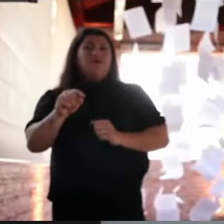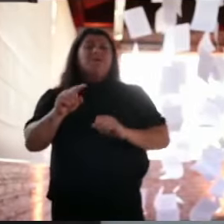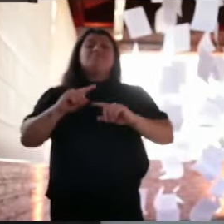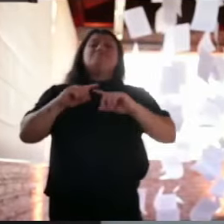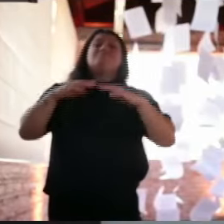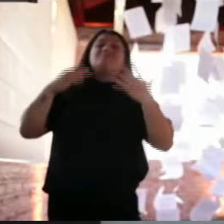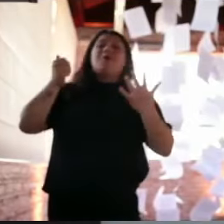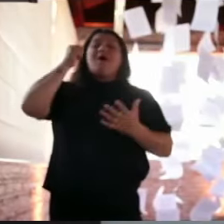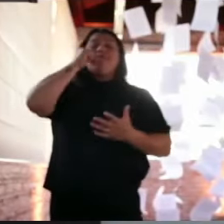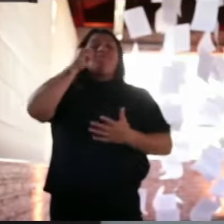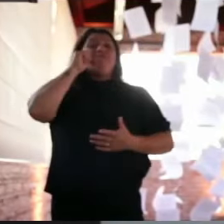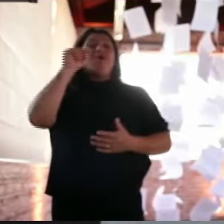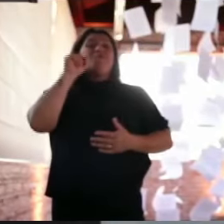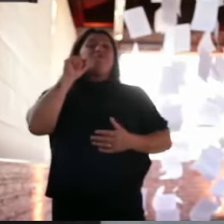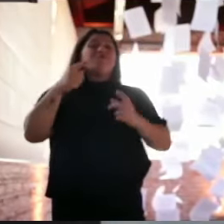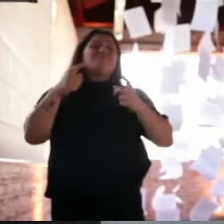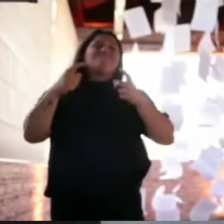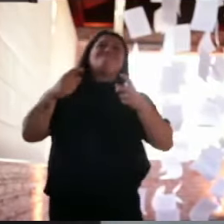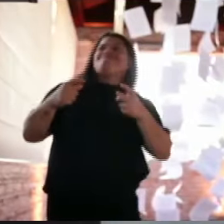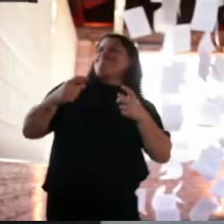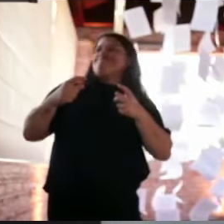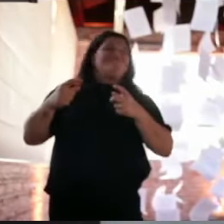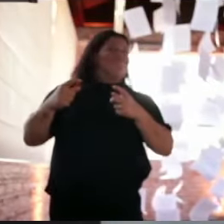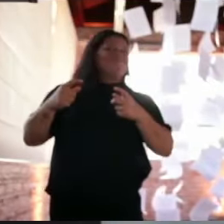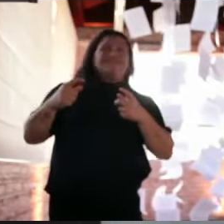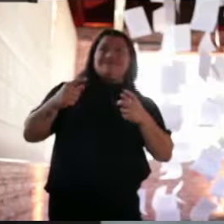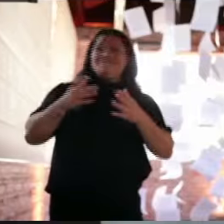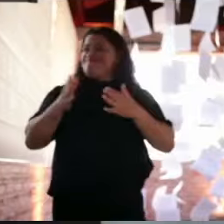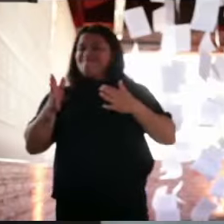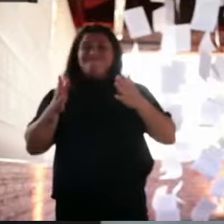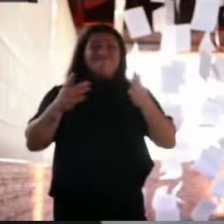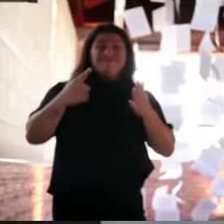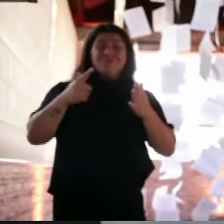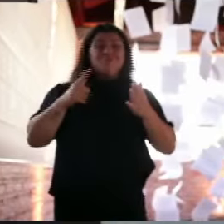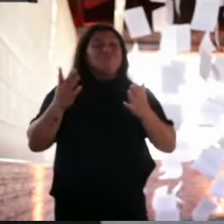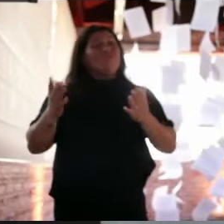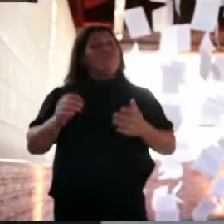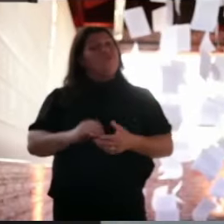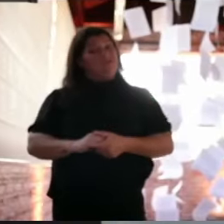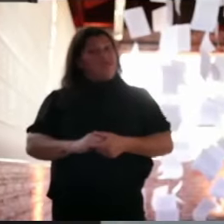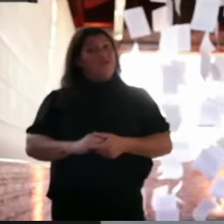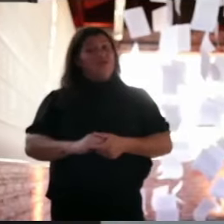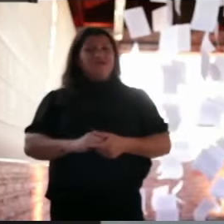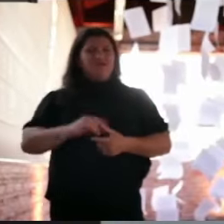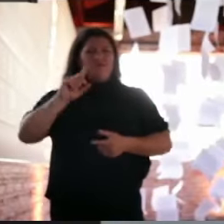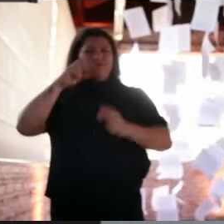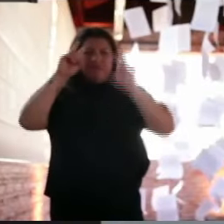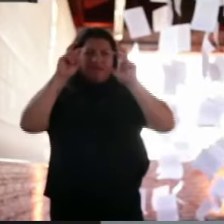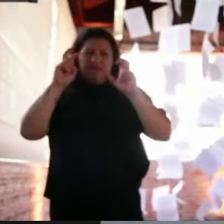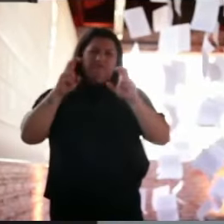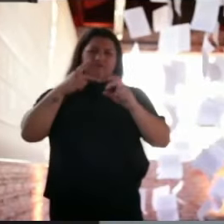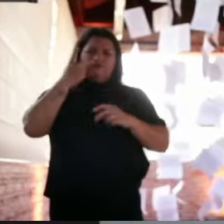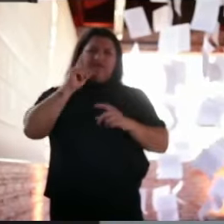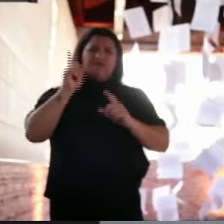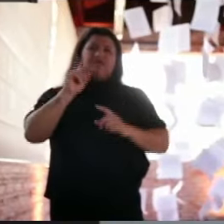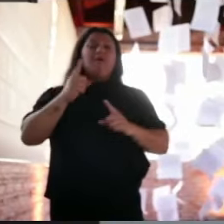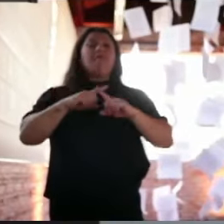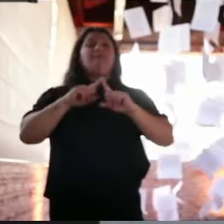as mulheres ficam no lugar totalmente sem saída em relação em relação erotismo aí me vem outras coisas que eu não vou poder entrar agora mas